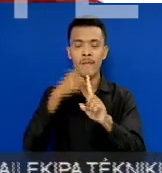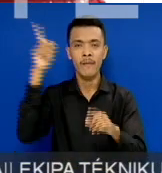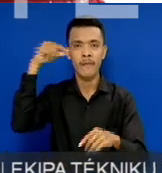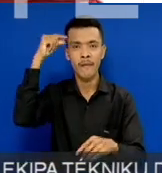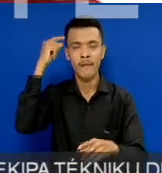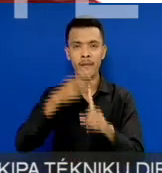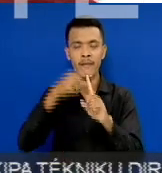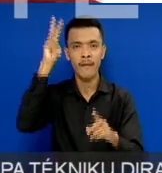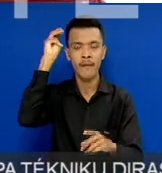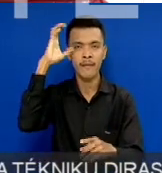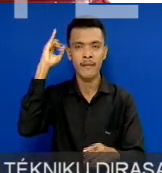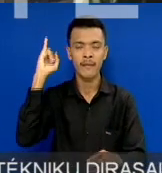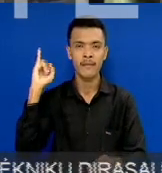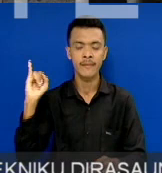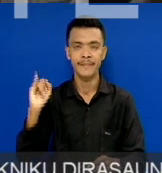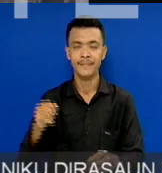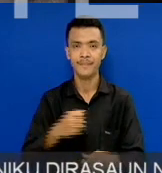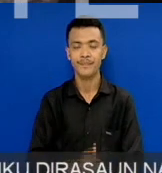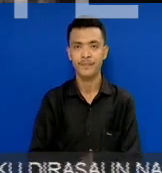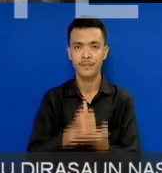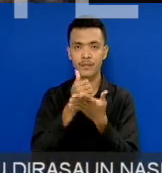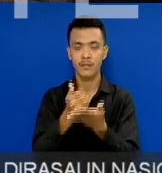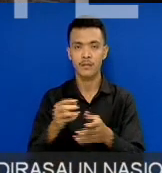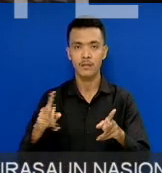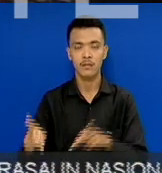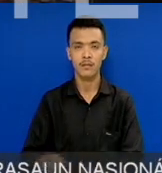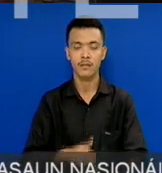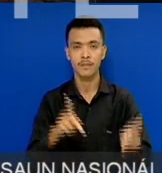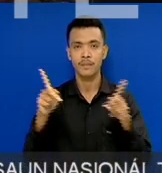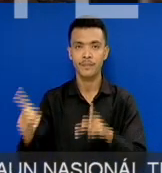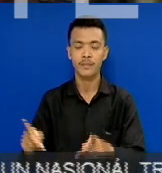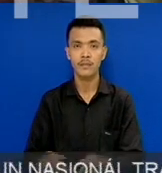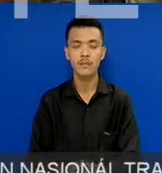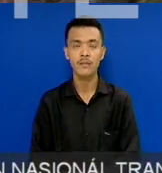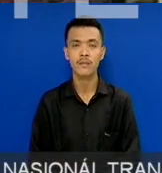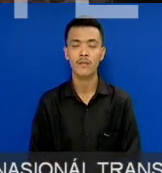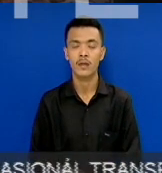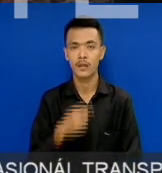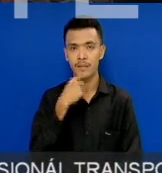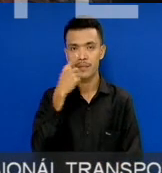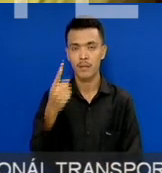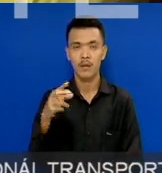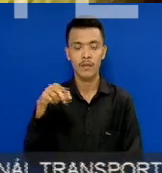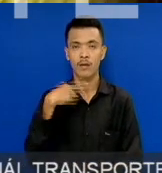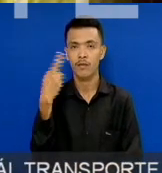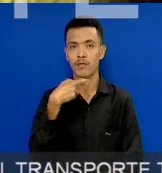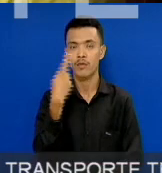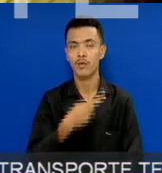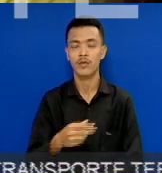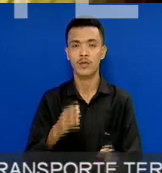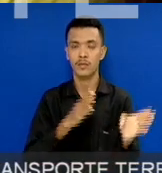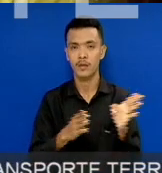Husi Ministério Comércio e Indústria, onde halo intervenção para Público e Atizaka Hatetem, Foz Husi Subsídio, né?